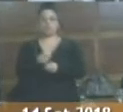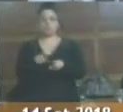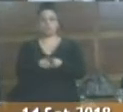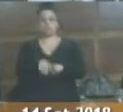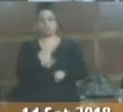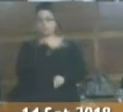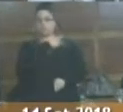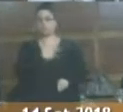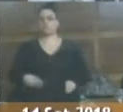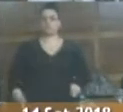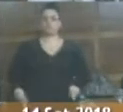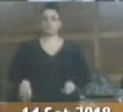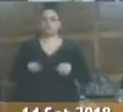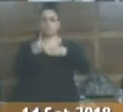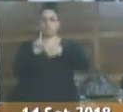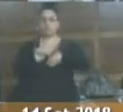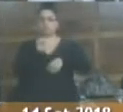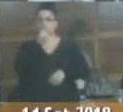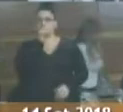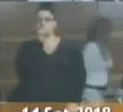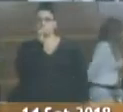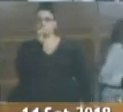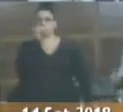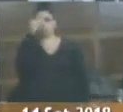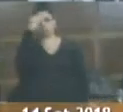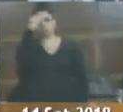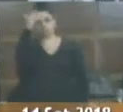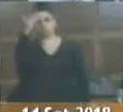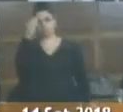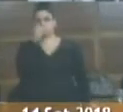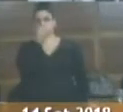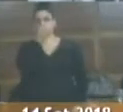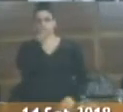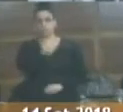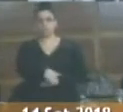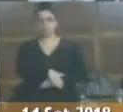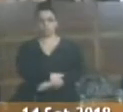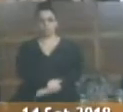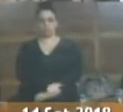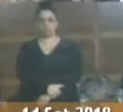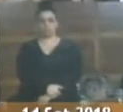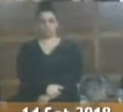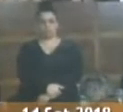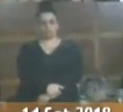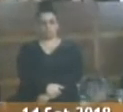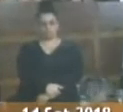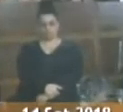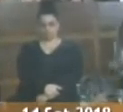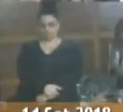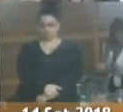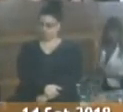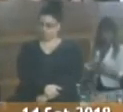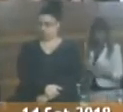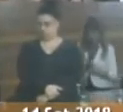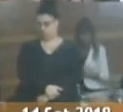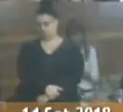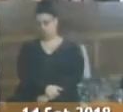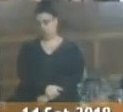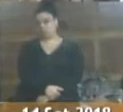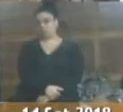da Eletronuclear, doutor Leonan. Muito obrigado. Boa tarde. Obrigado, Zaganelli.